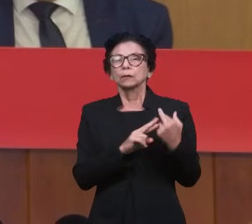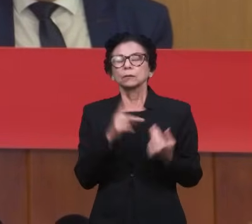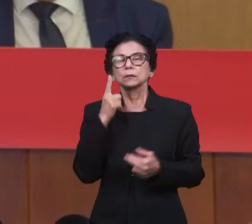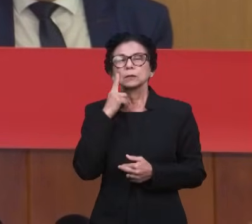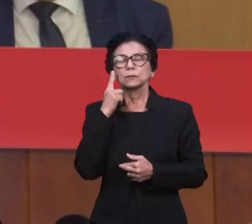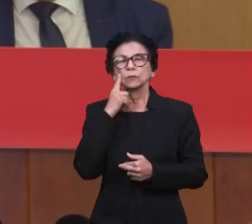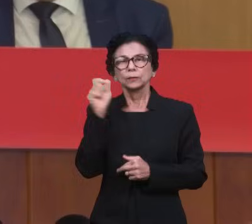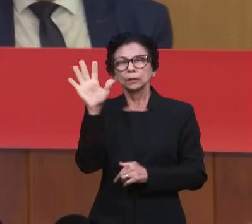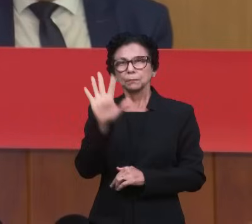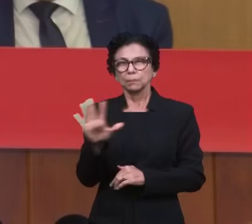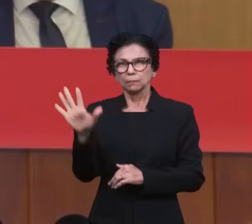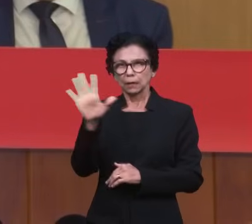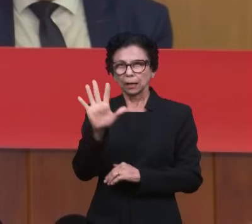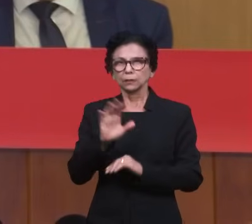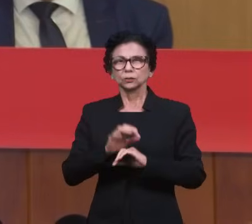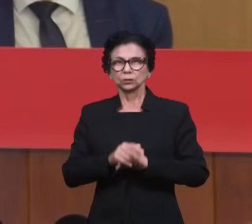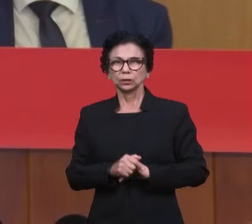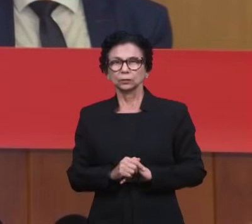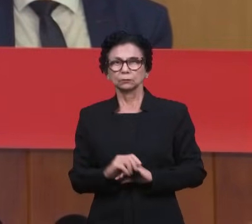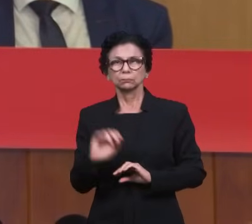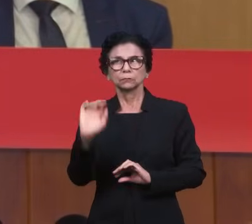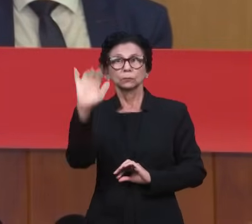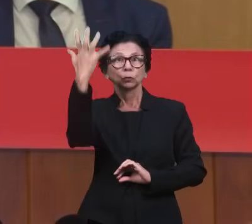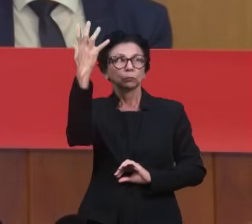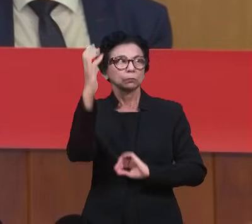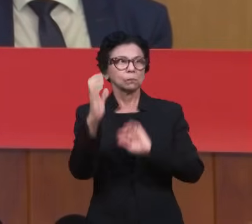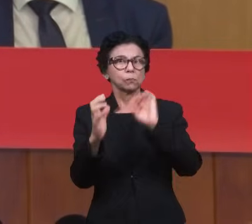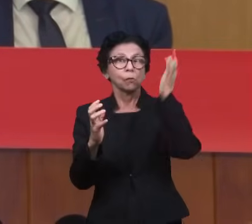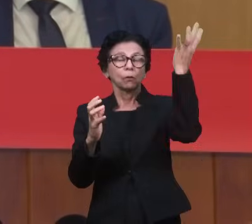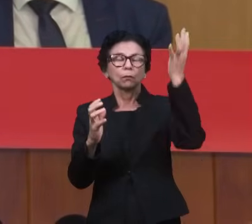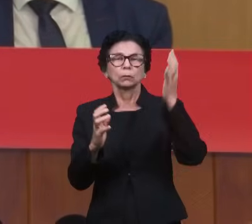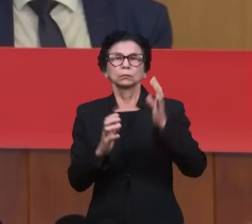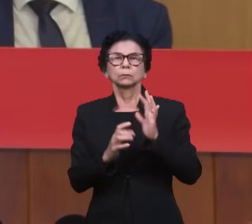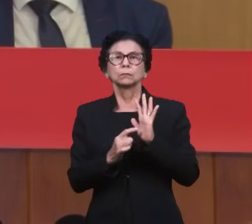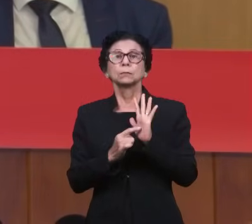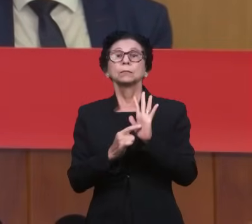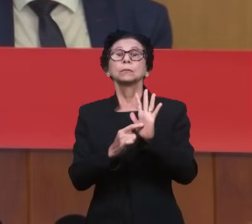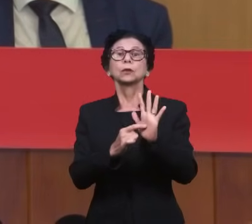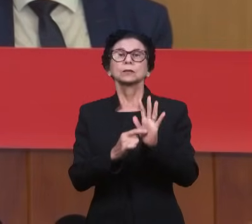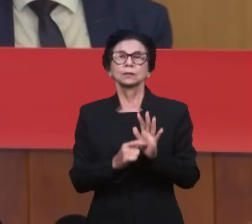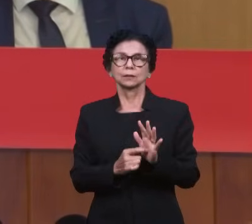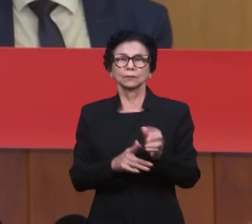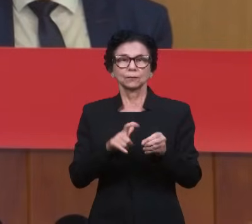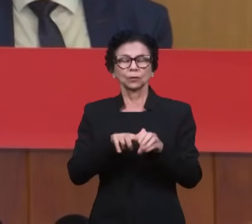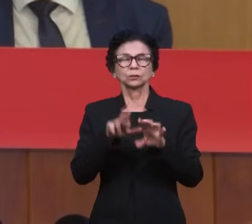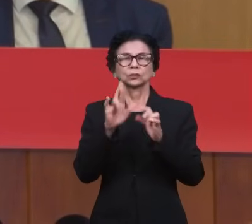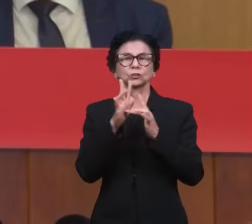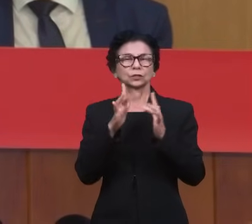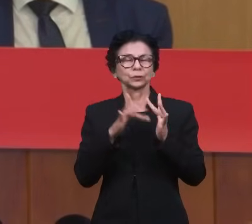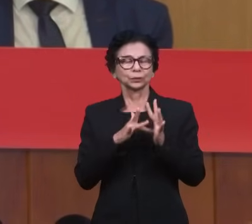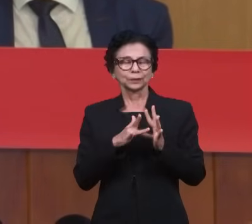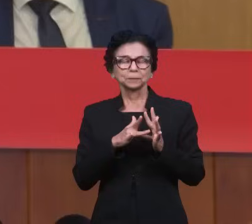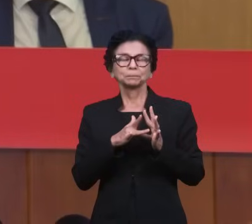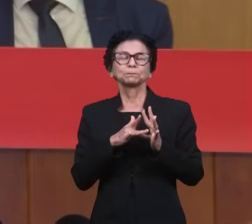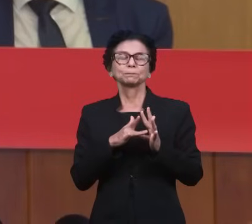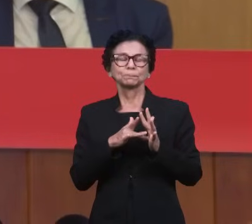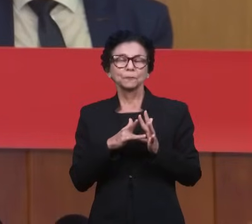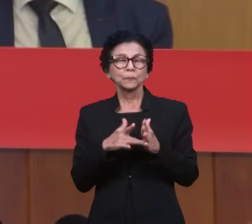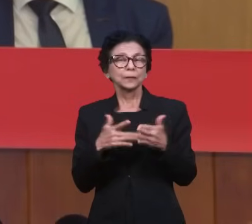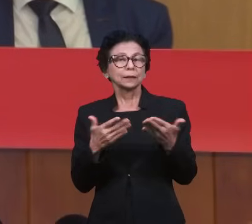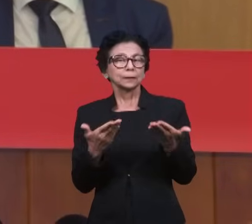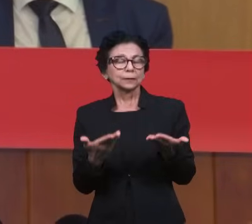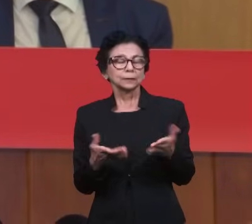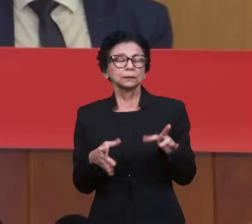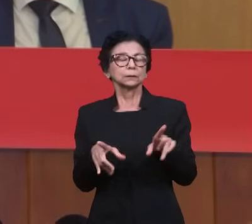aqui durante este evento apontam para a vinda gloriosa do Senhor Jesus. E há uma palavra,